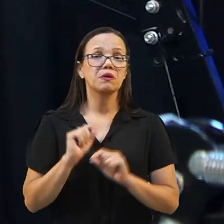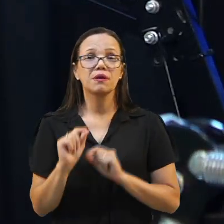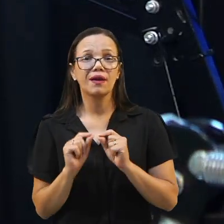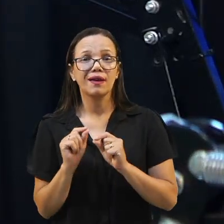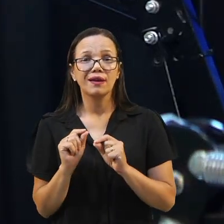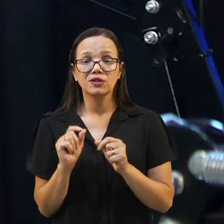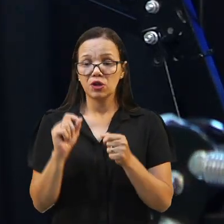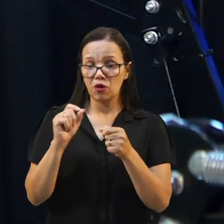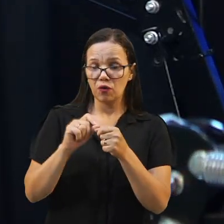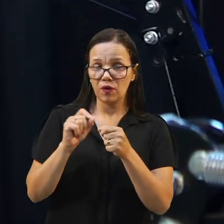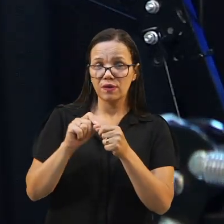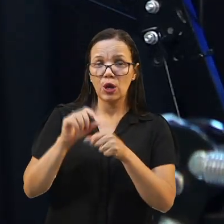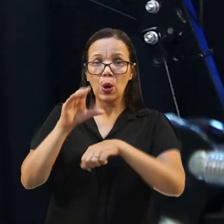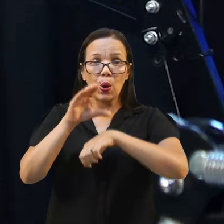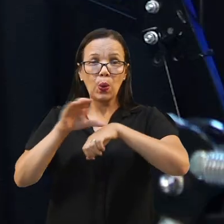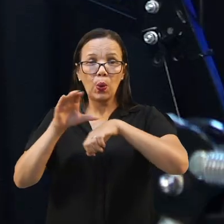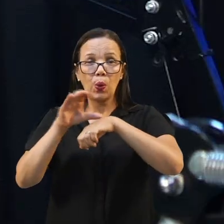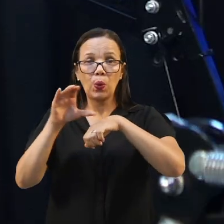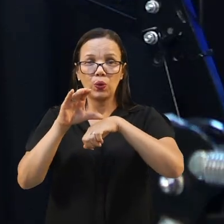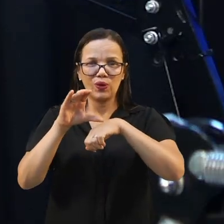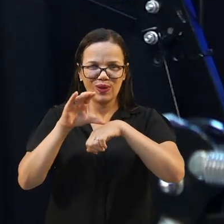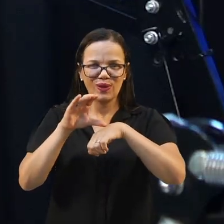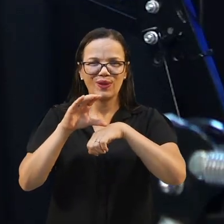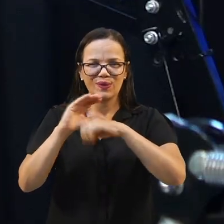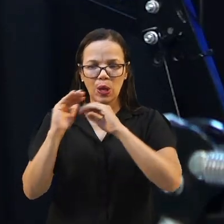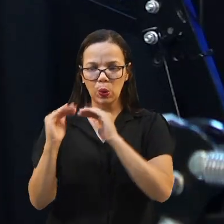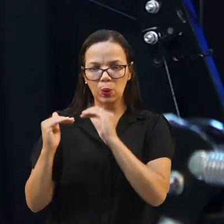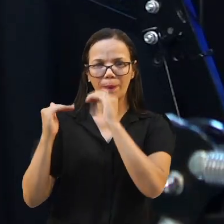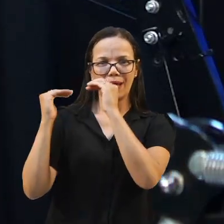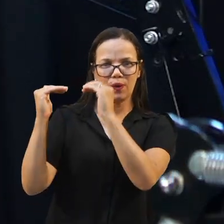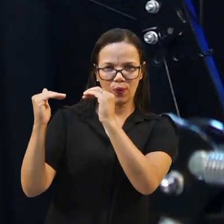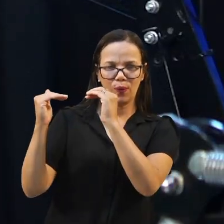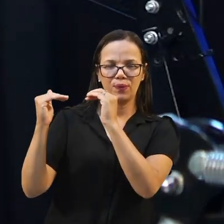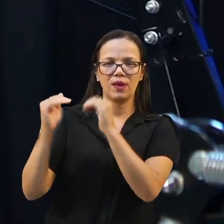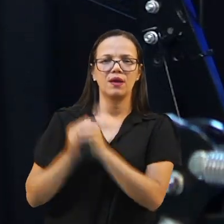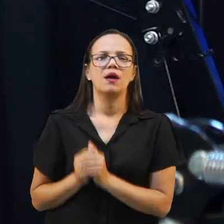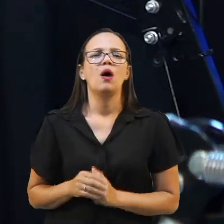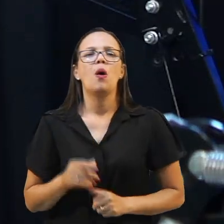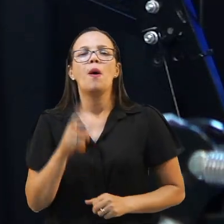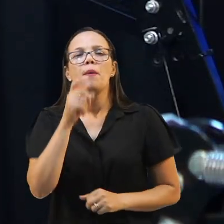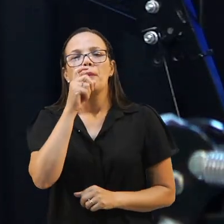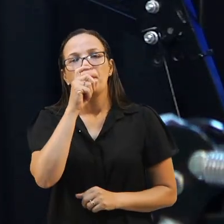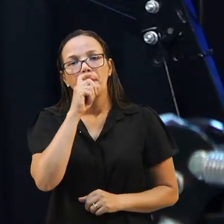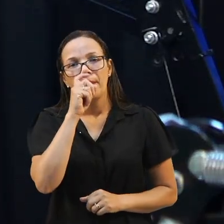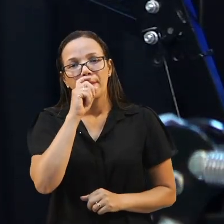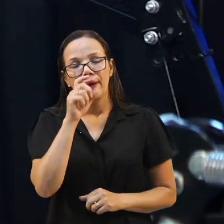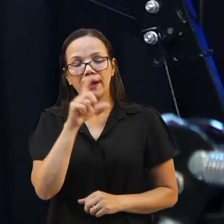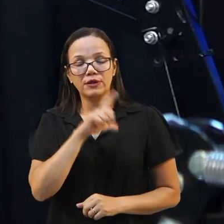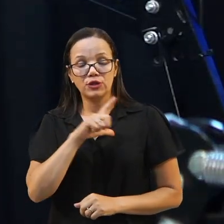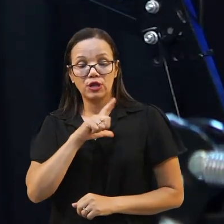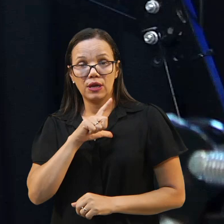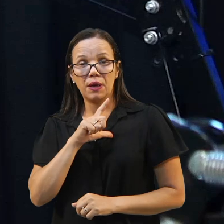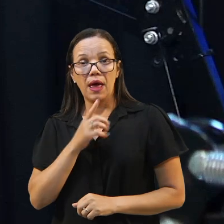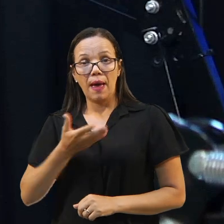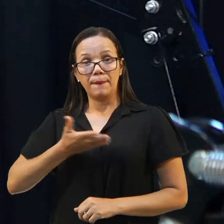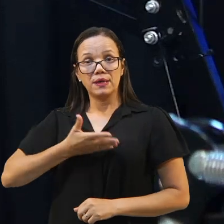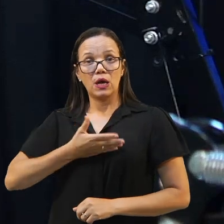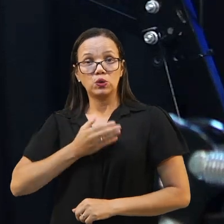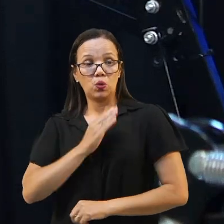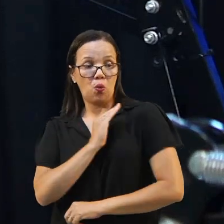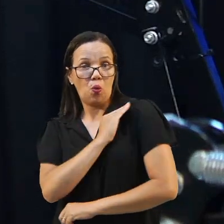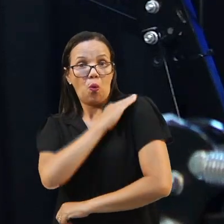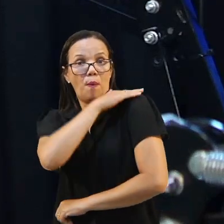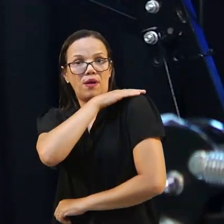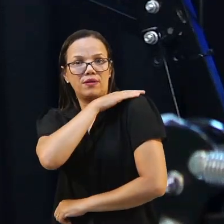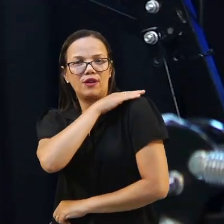curso superior, por dois caminhos. Meu pai tinha amizade com o comandante do